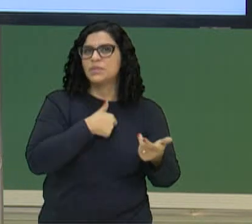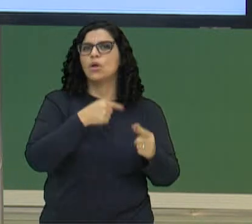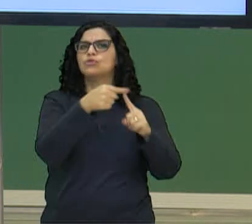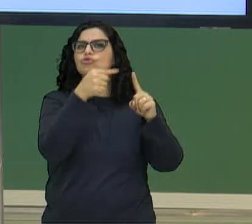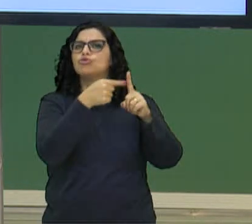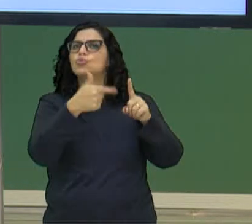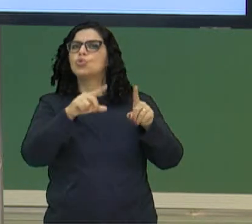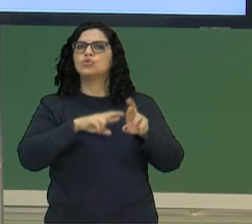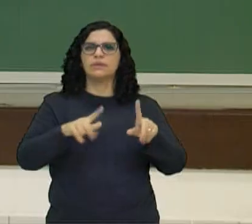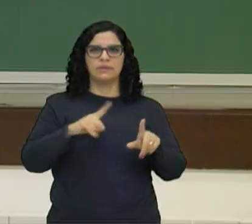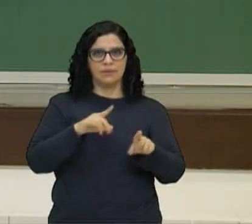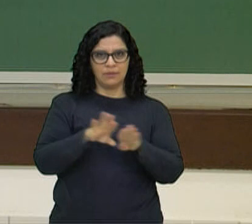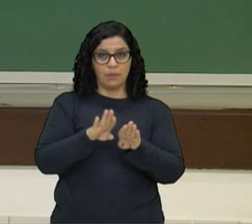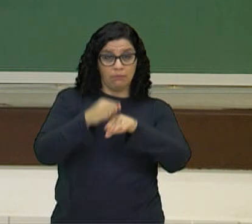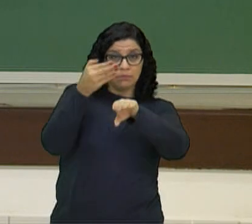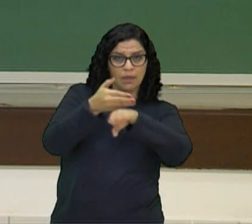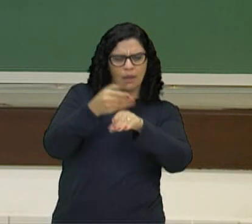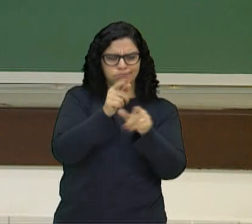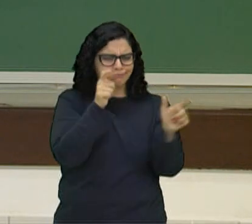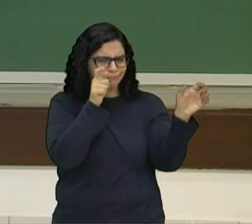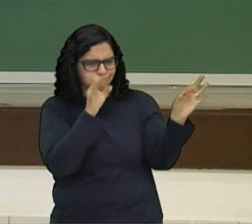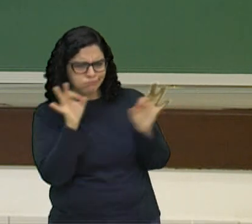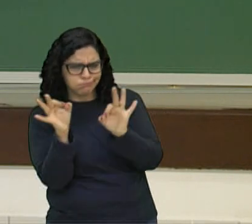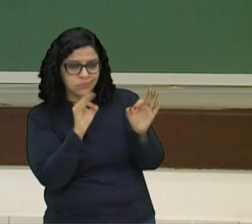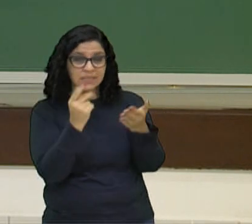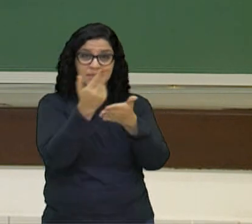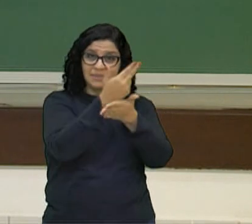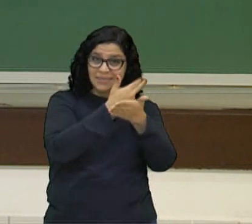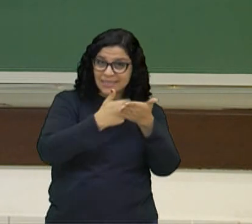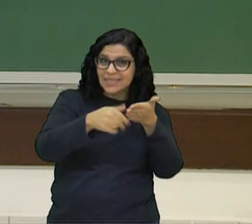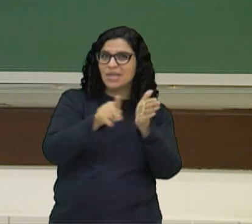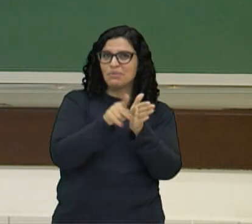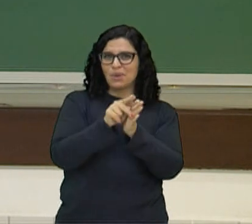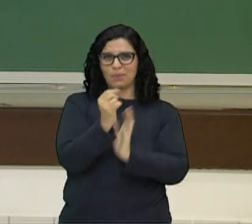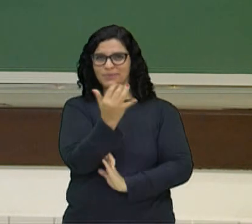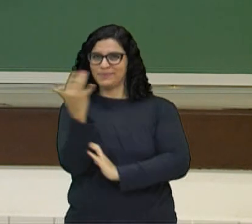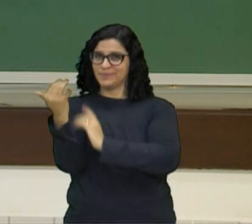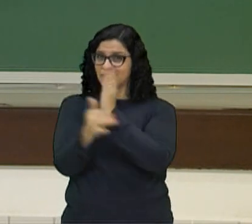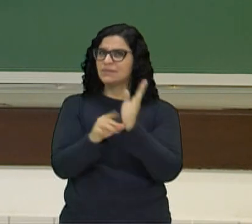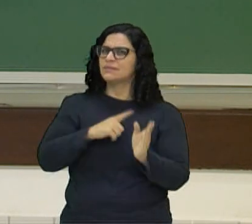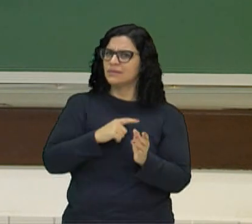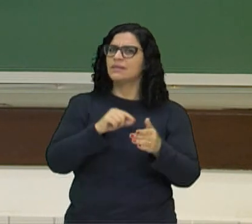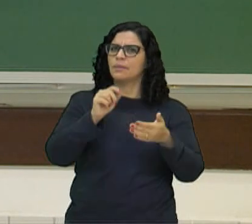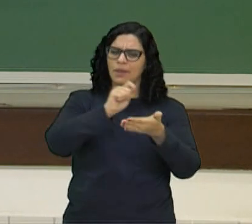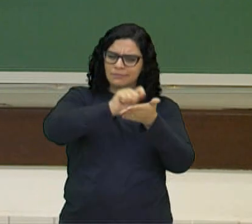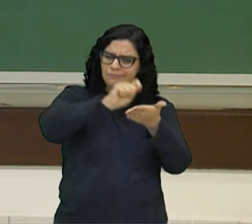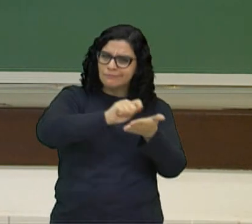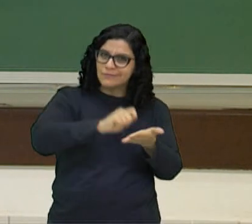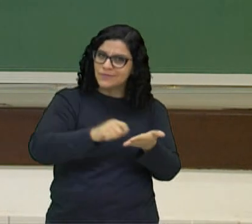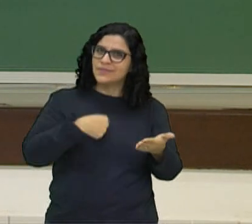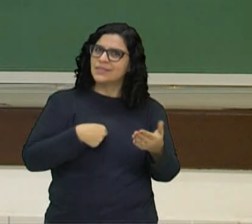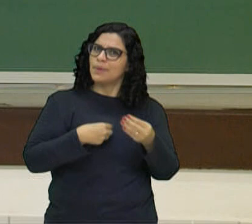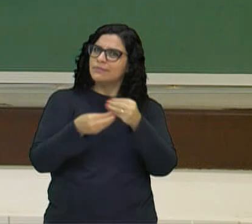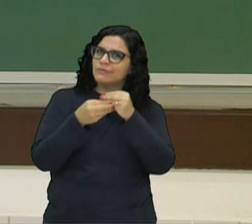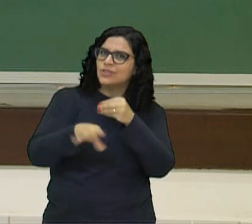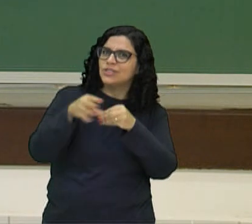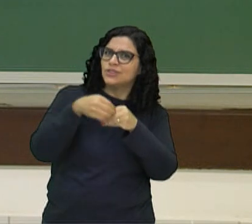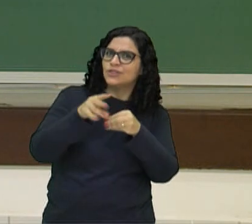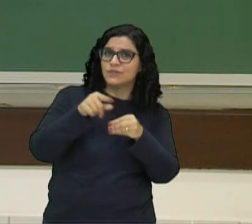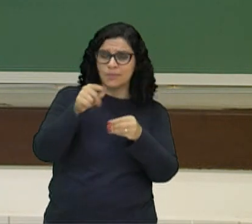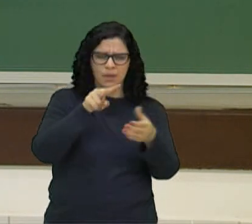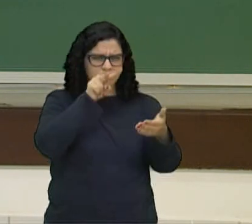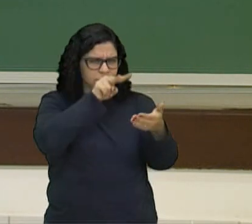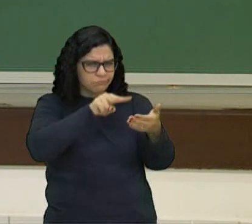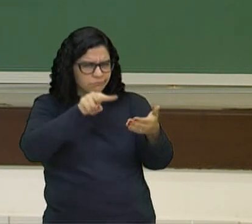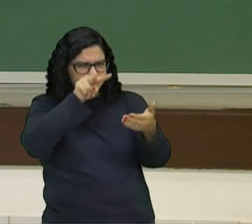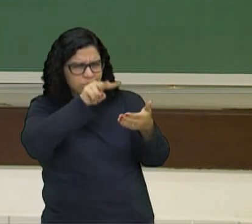pteridófitas. Treinar a observação botânica e ilustração botânica. Tem lá na sua lista de exercícios as recomendações de plantas para você